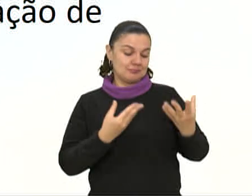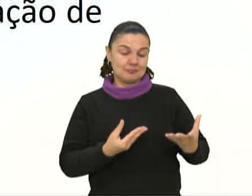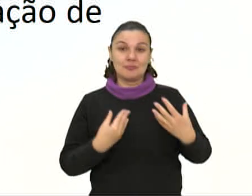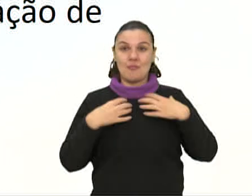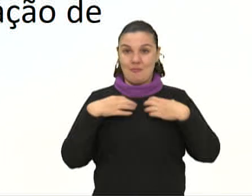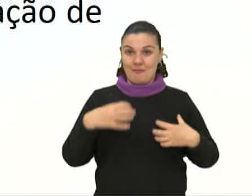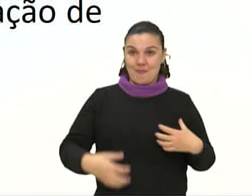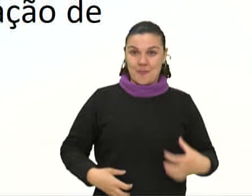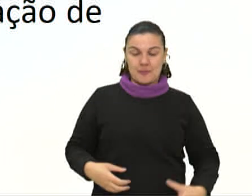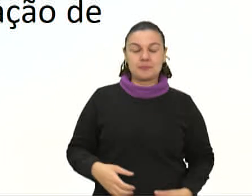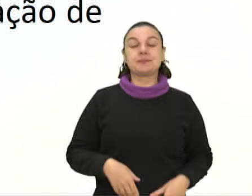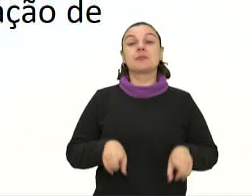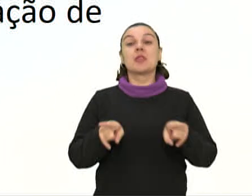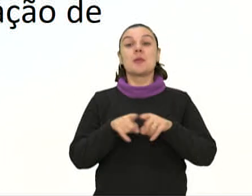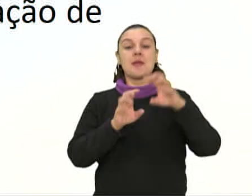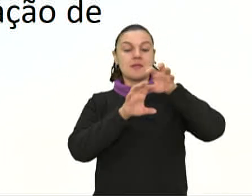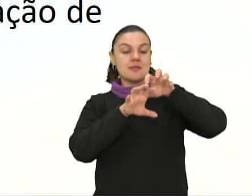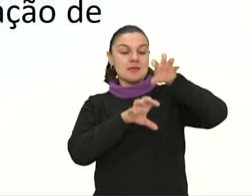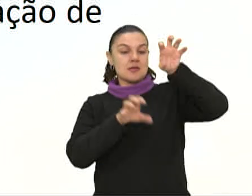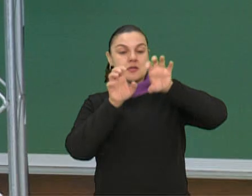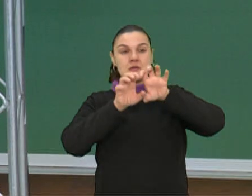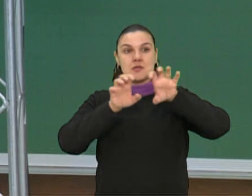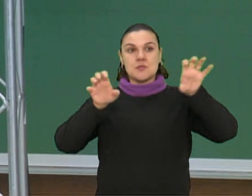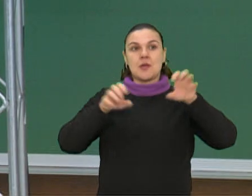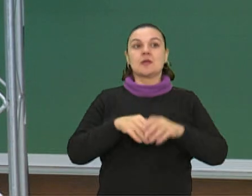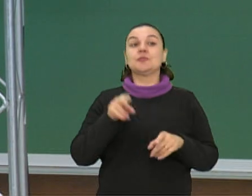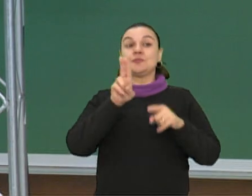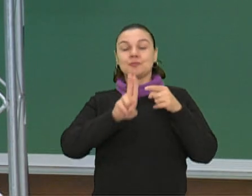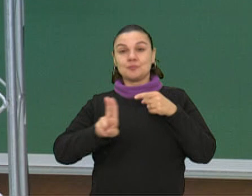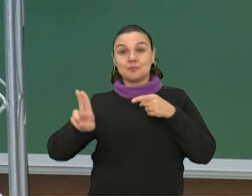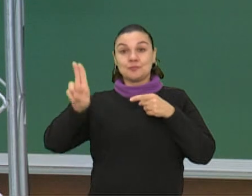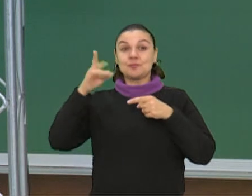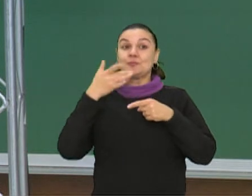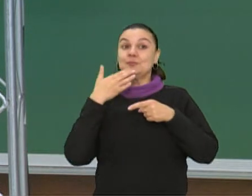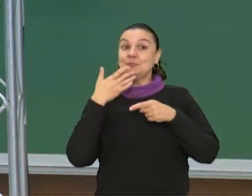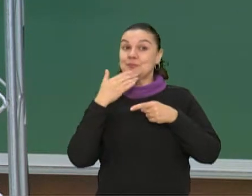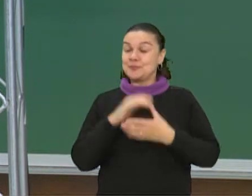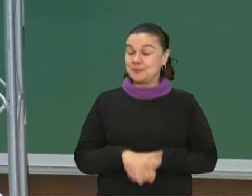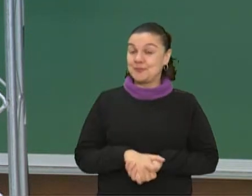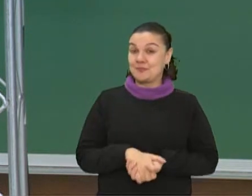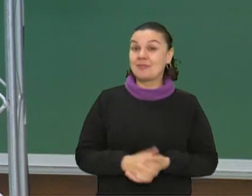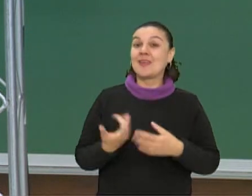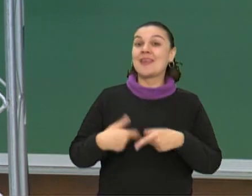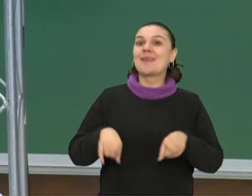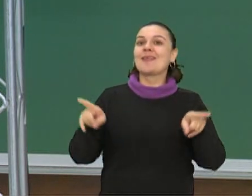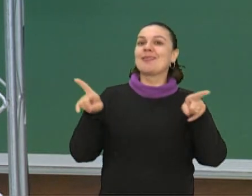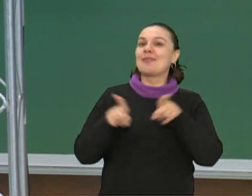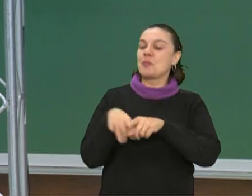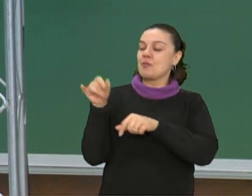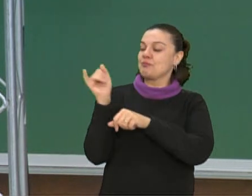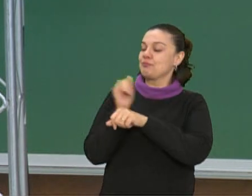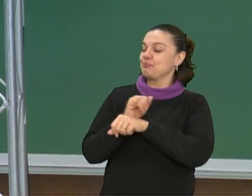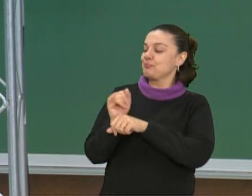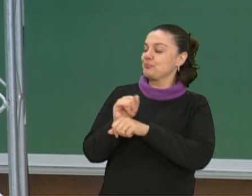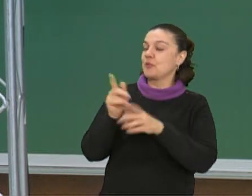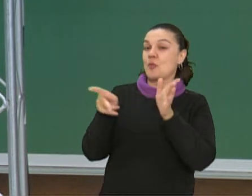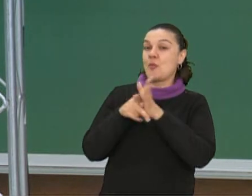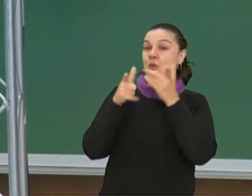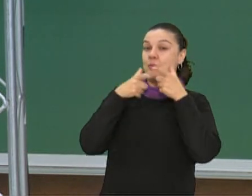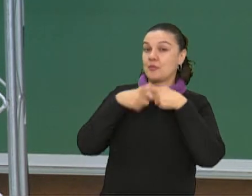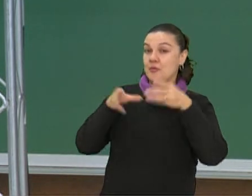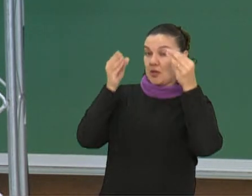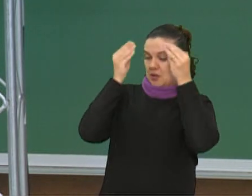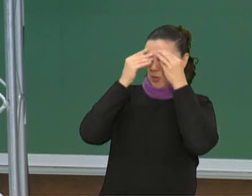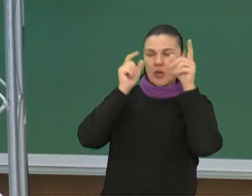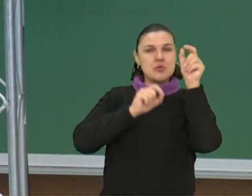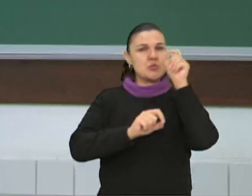órgãos. O espaçamento, a utilização de cores e a utilização de figuras de linguagem. O que são